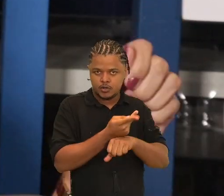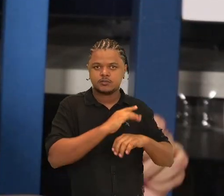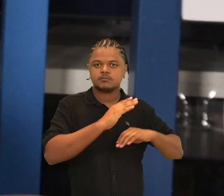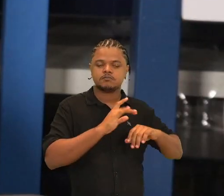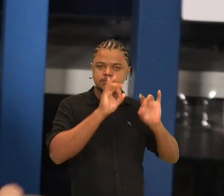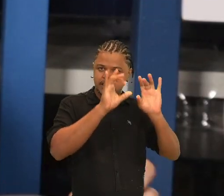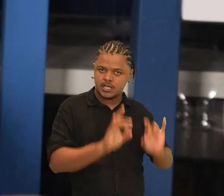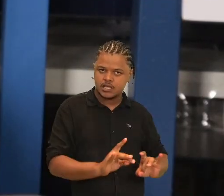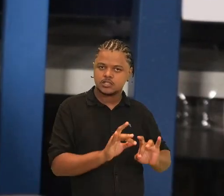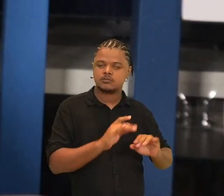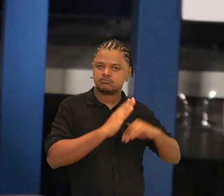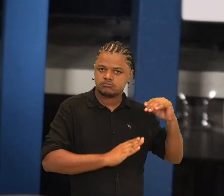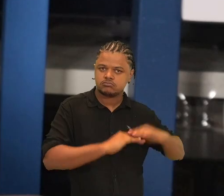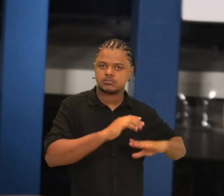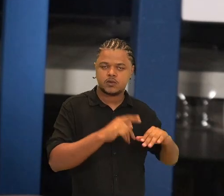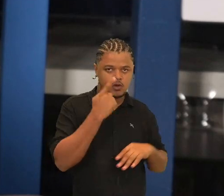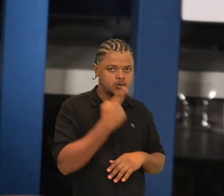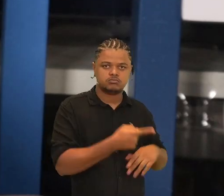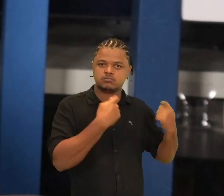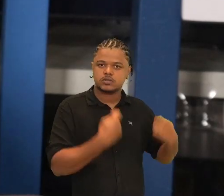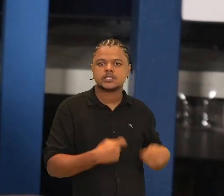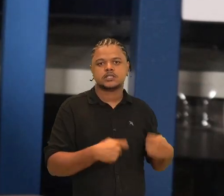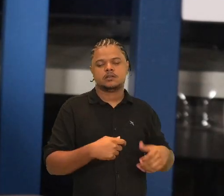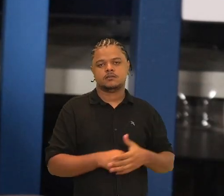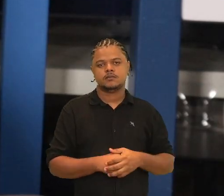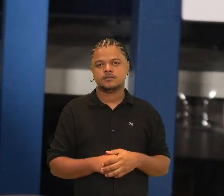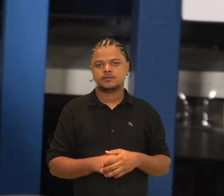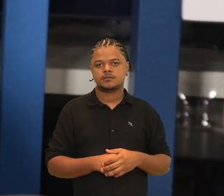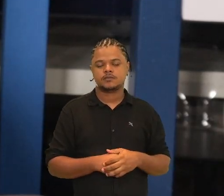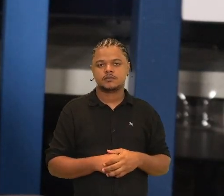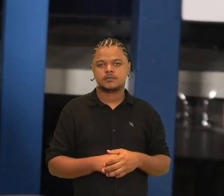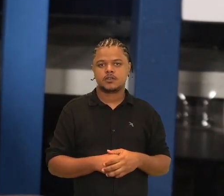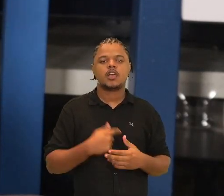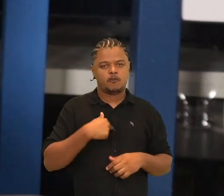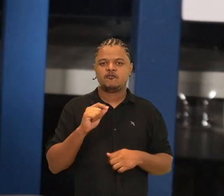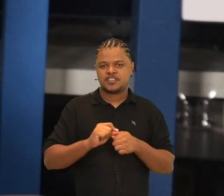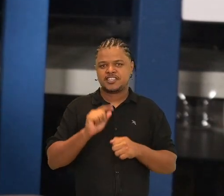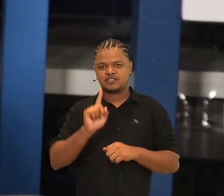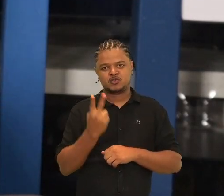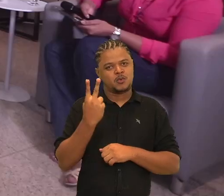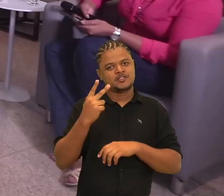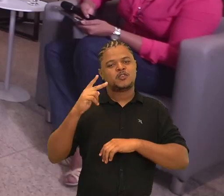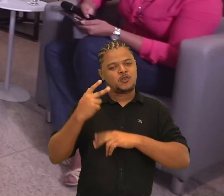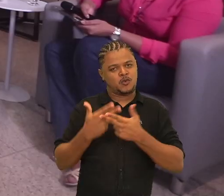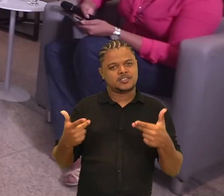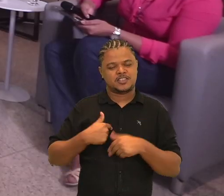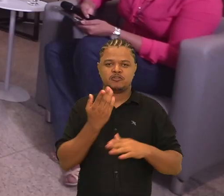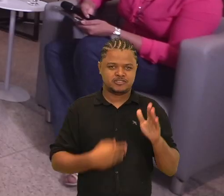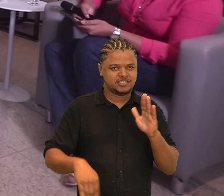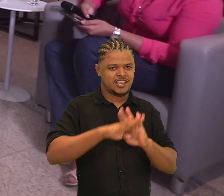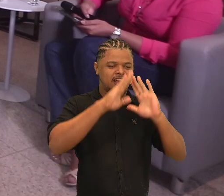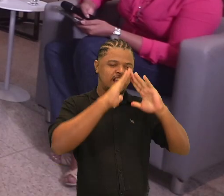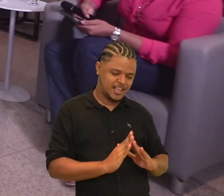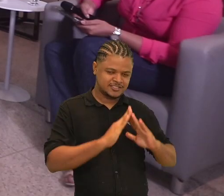foi lá me dando os encaminhamentos que eu precisava. E aí eu fiz as duas coisas, né? Primeiro eu cheguei em casa, me